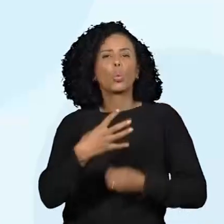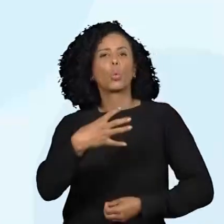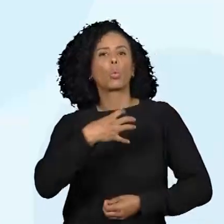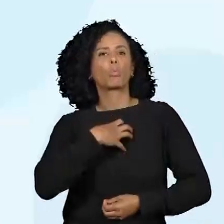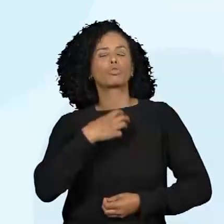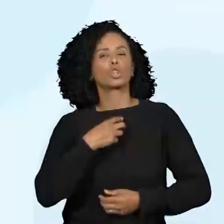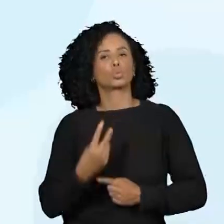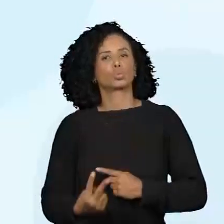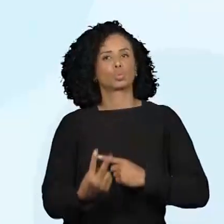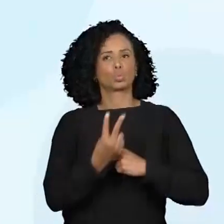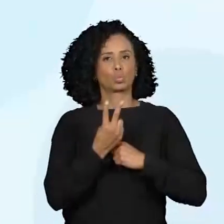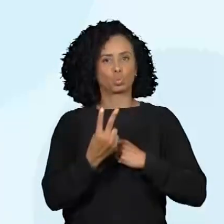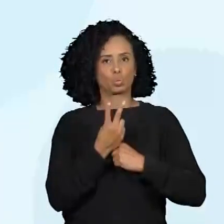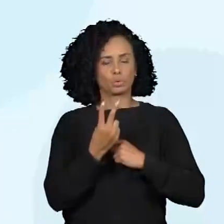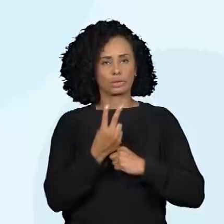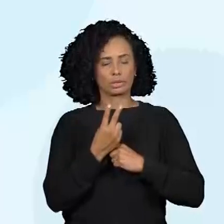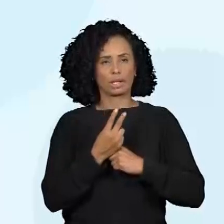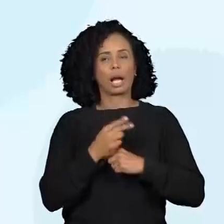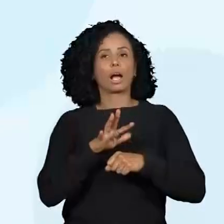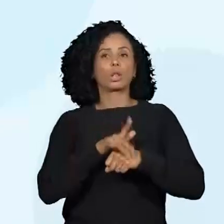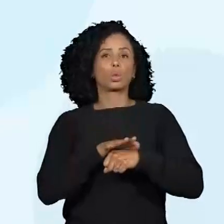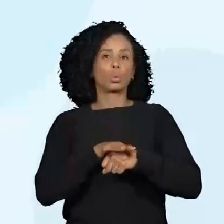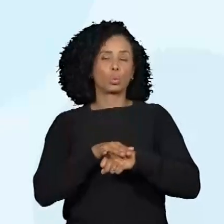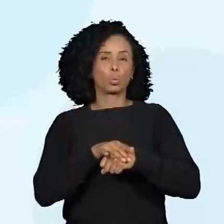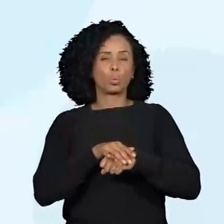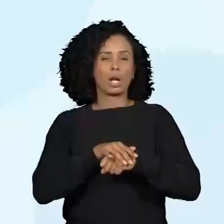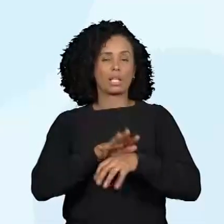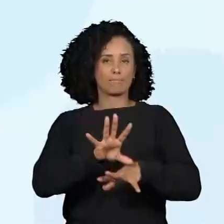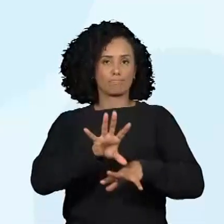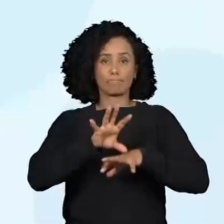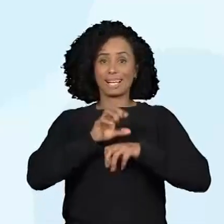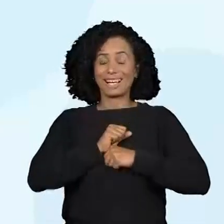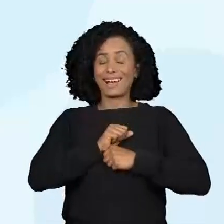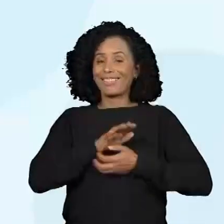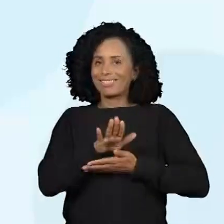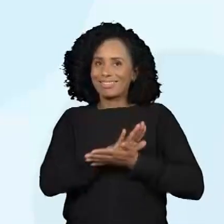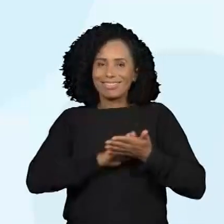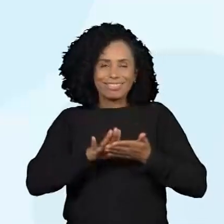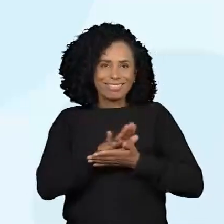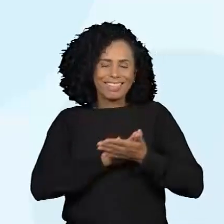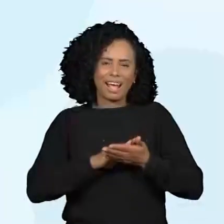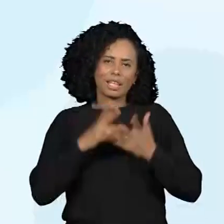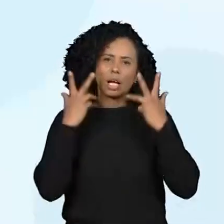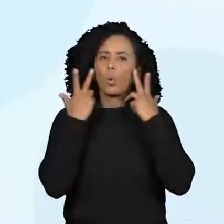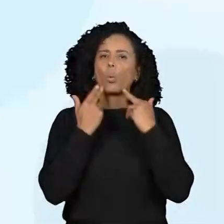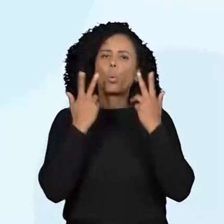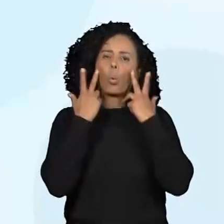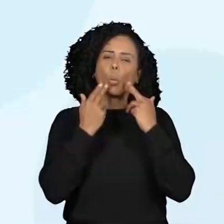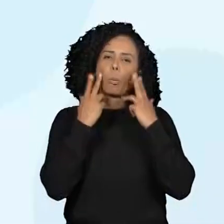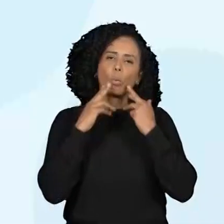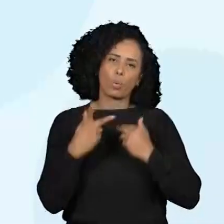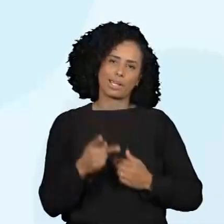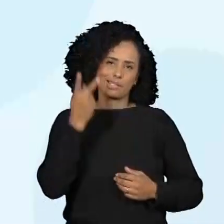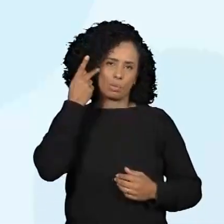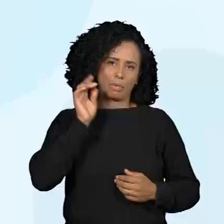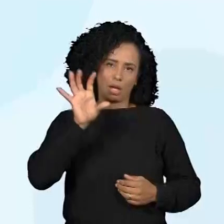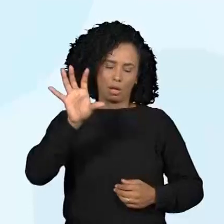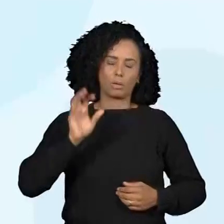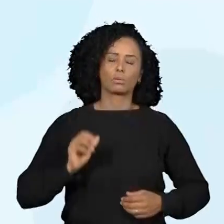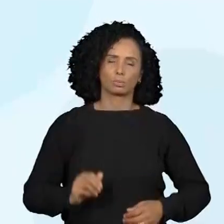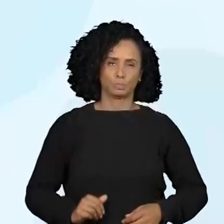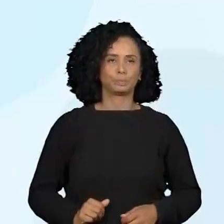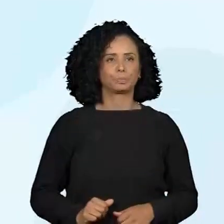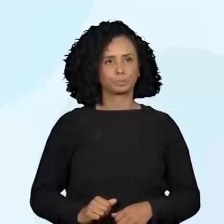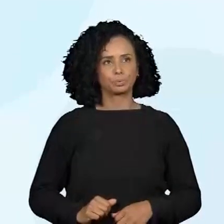relacionadas a algumas doenças infectocontagiosas que são mais comuns aqui no estado de São Paulo,